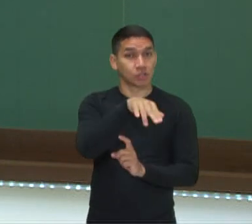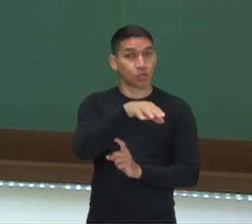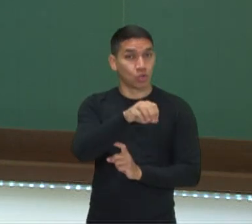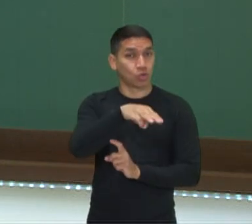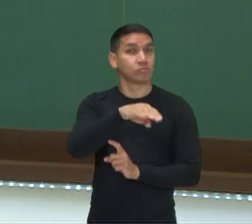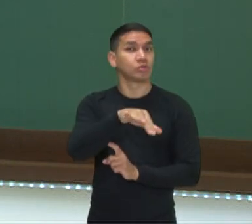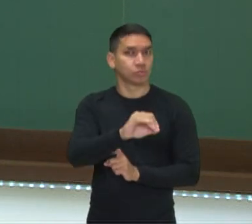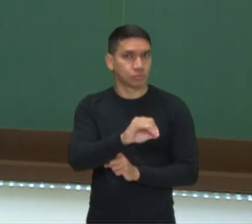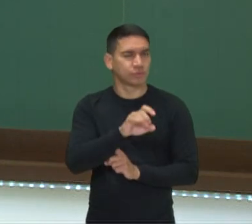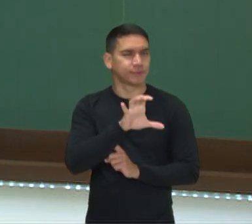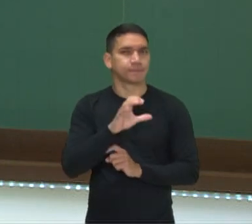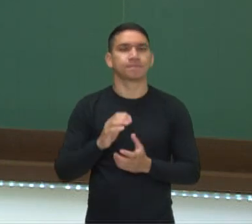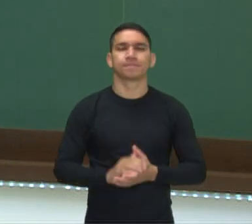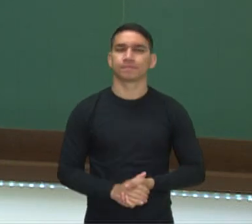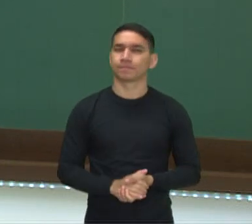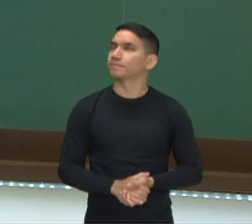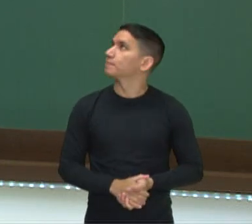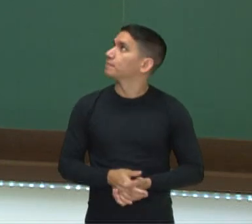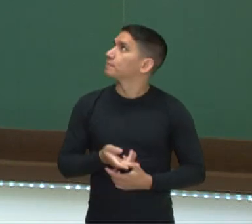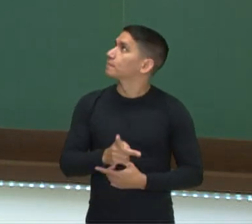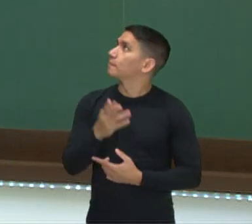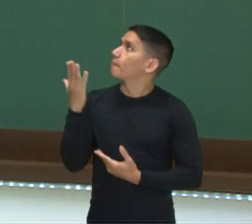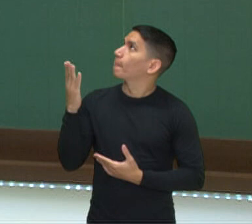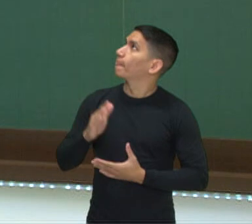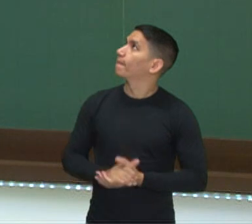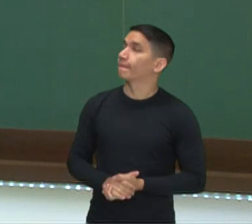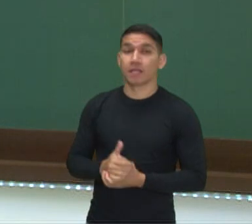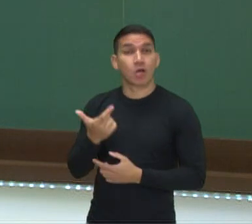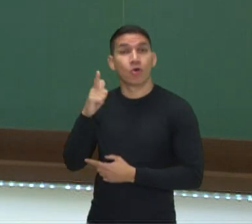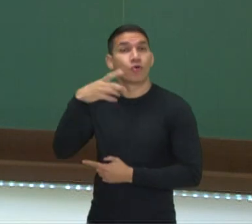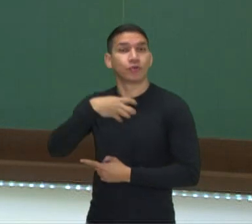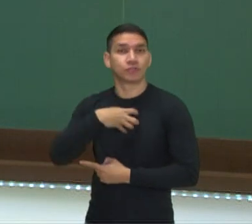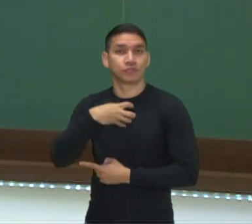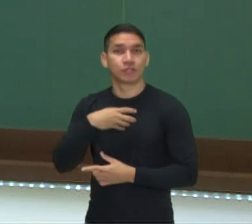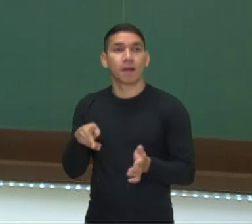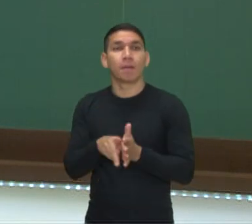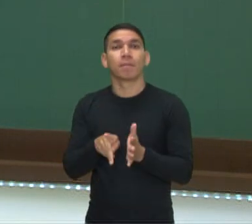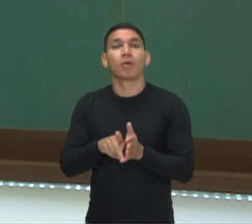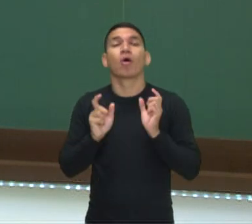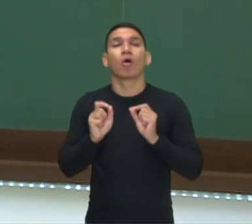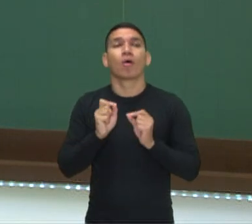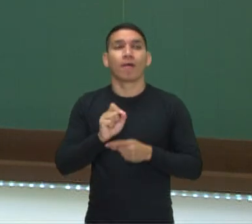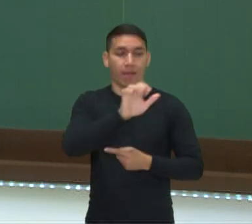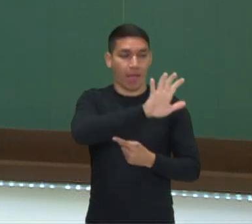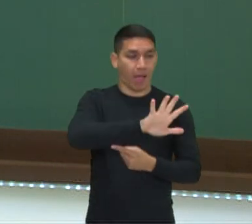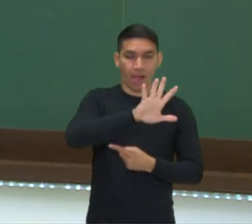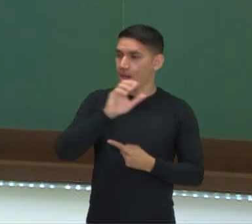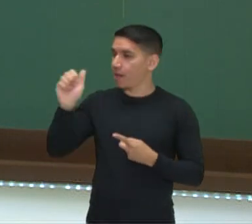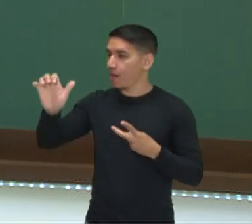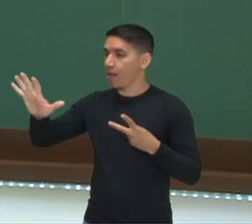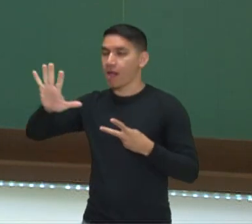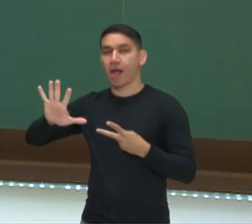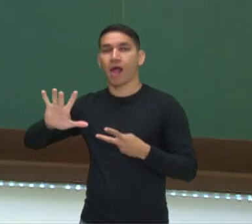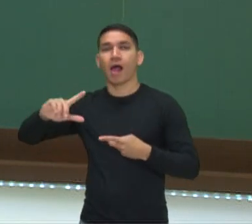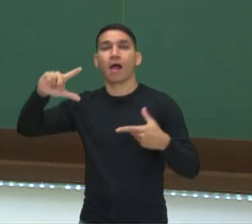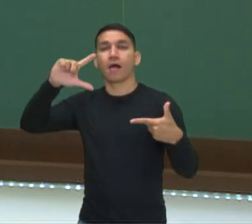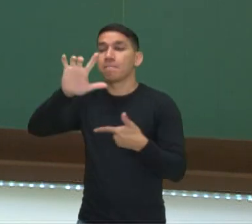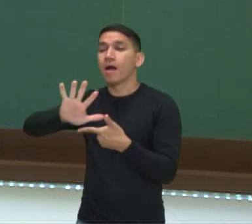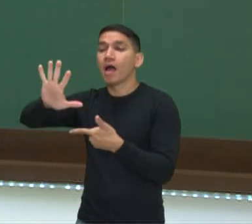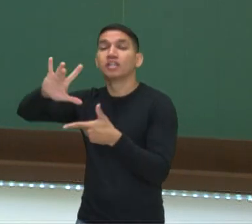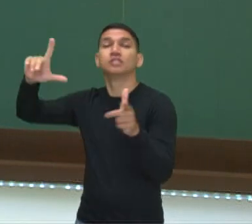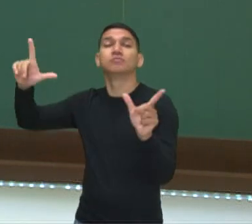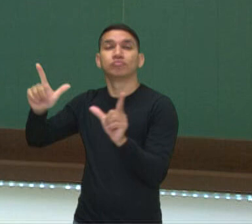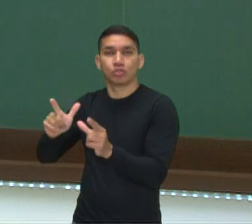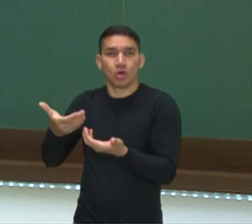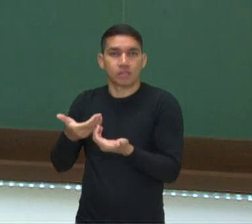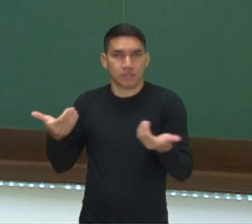um binômio. Para frente. Outra maneira é adicionar as áreas das figuras menores, é separar